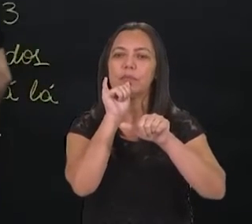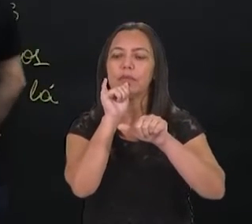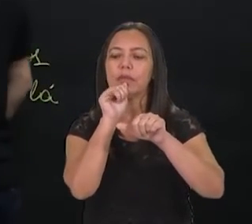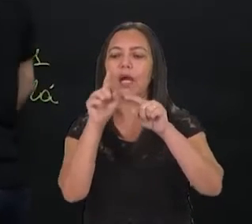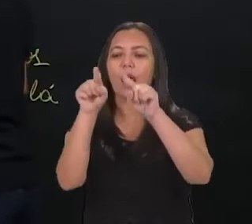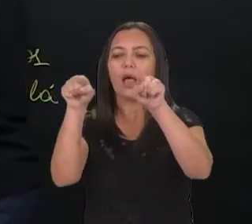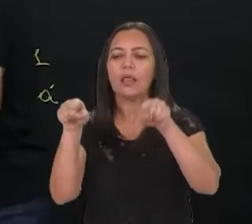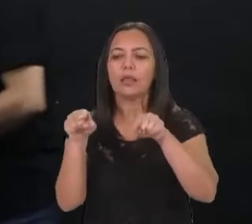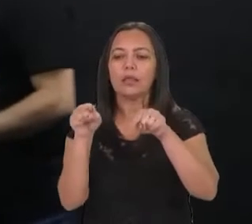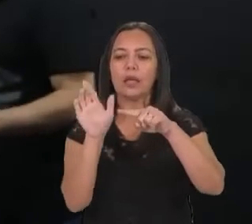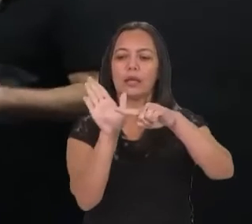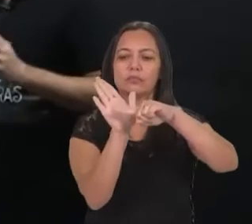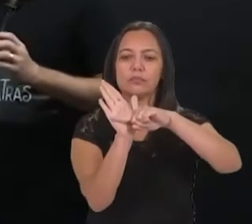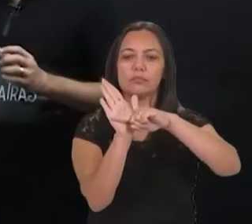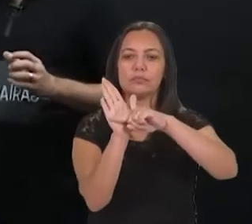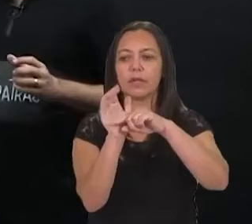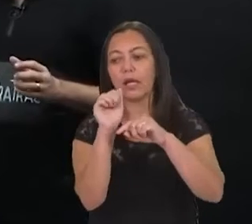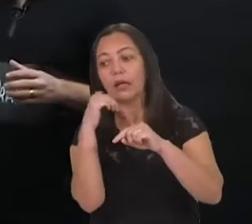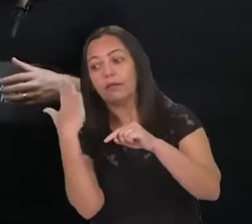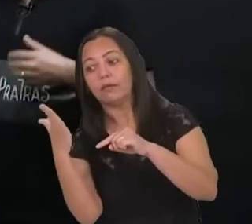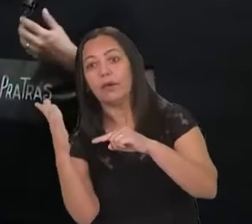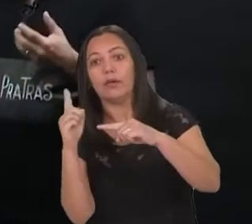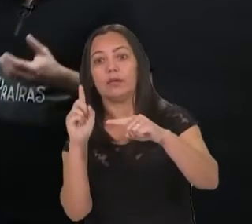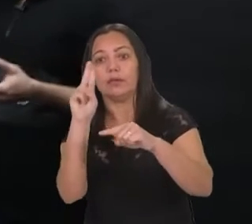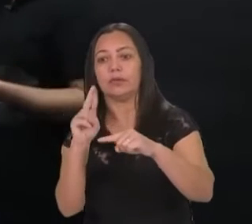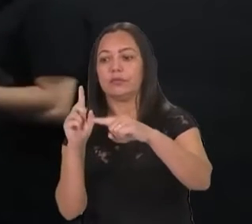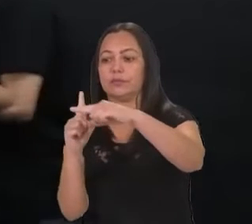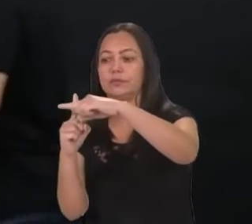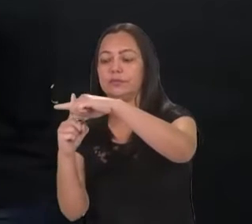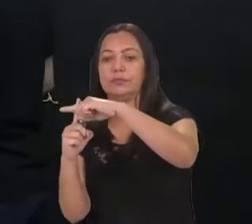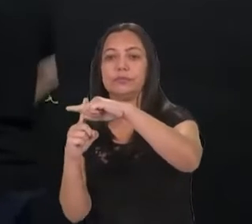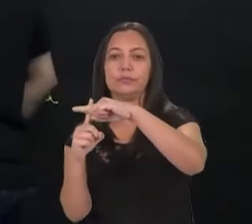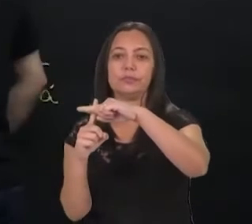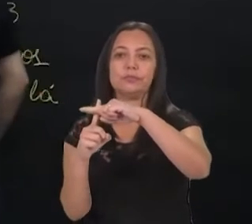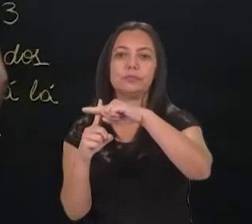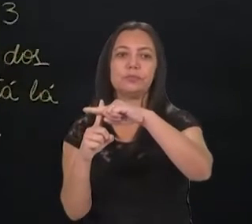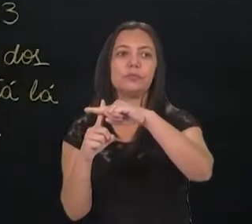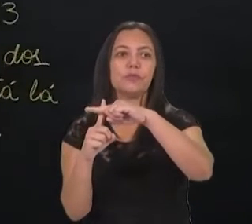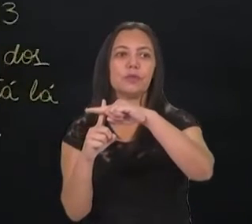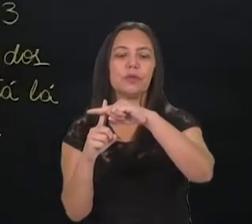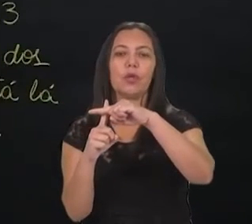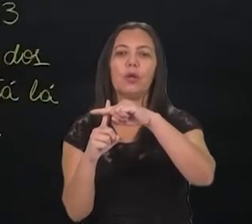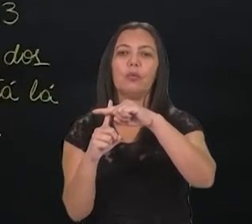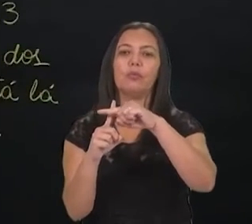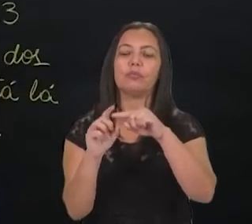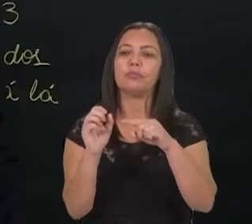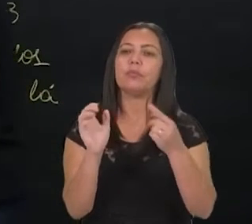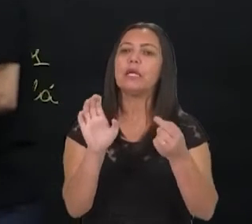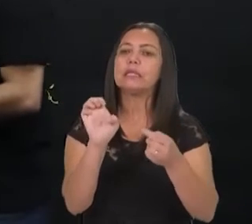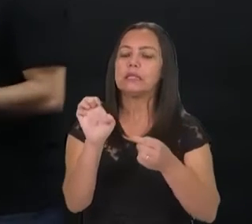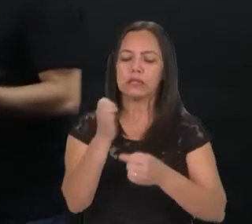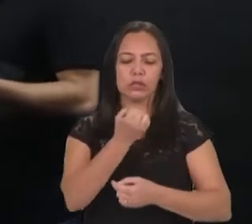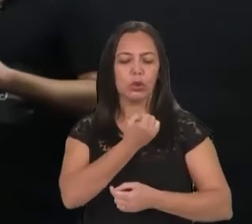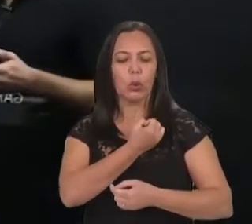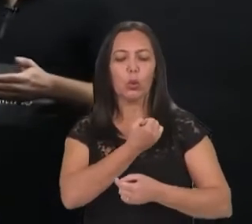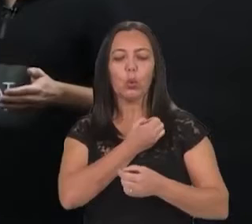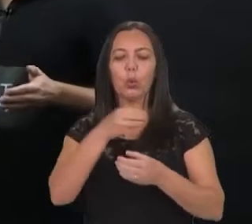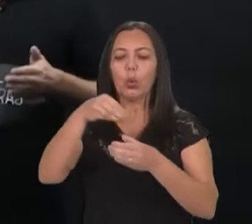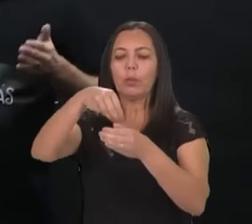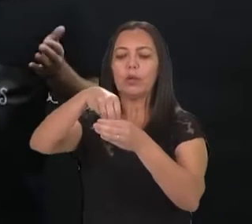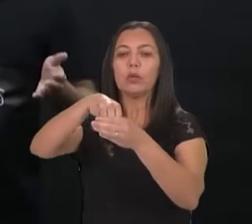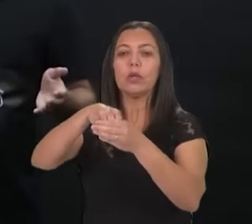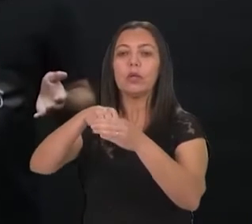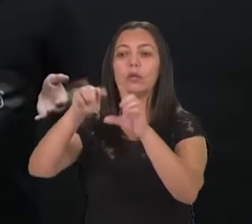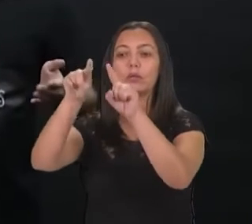era subtração passará a ser adição. Automaticamente, o sinal do valor numérico